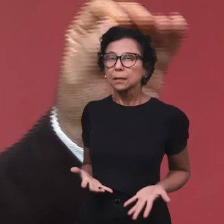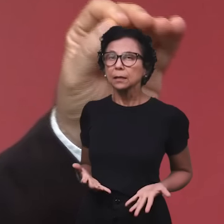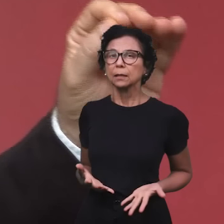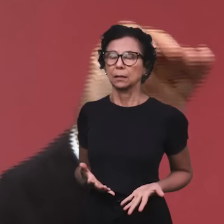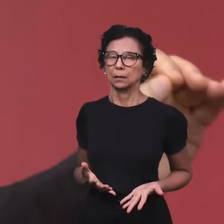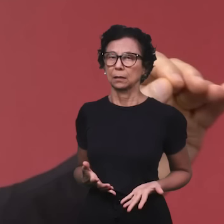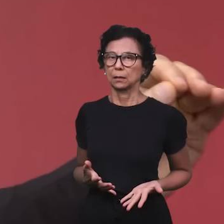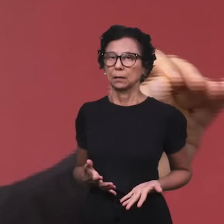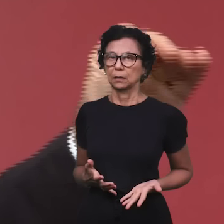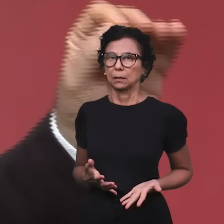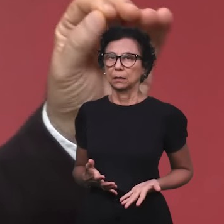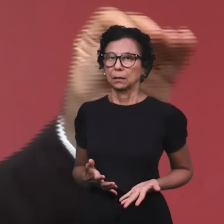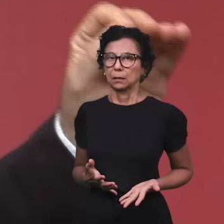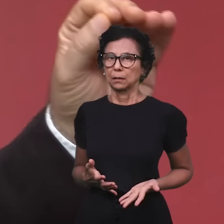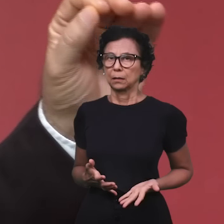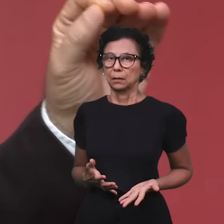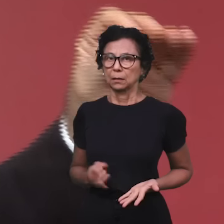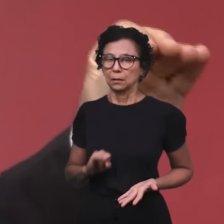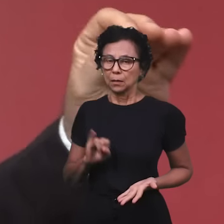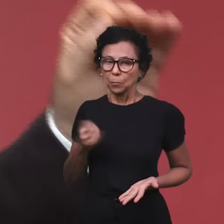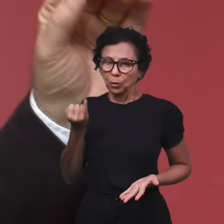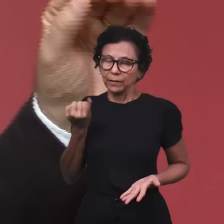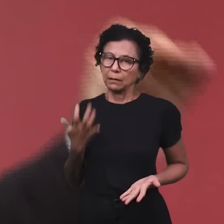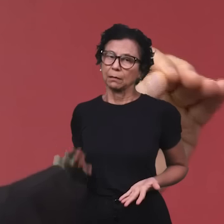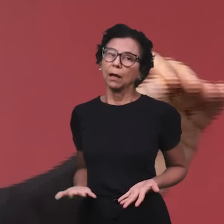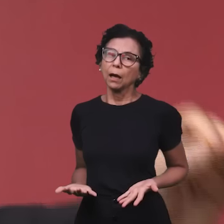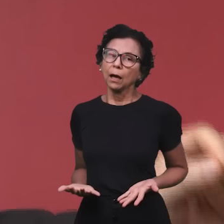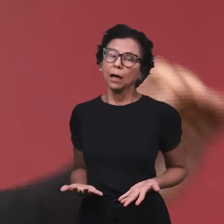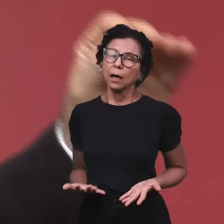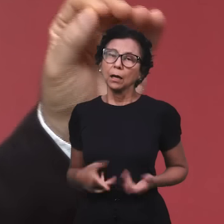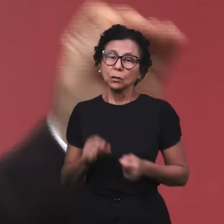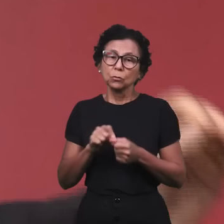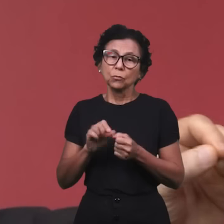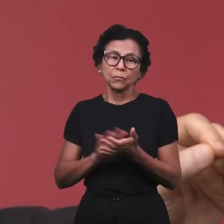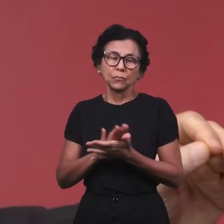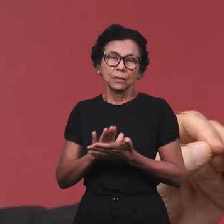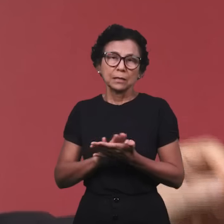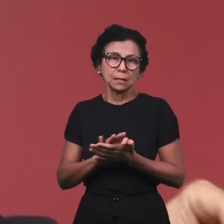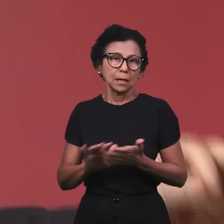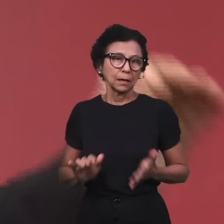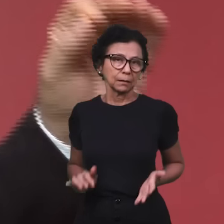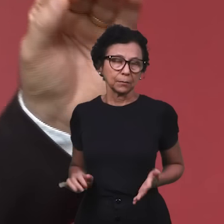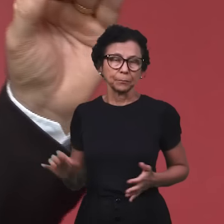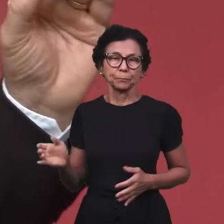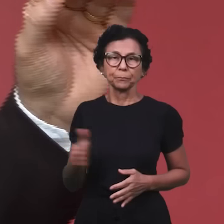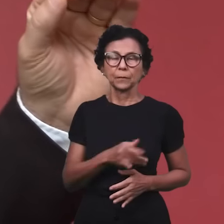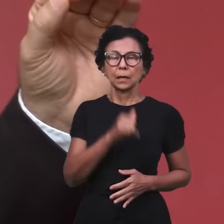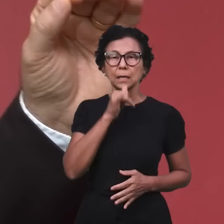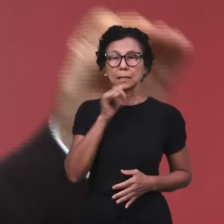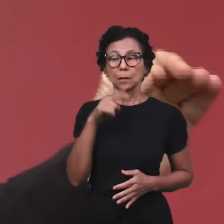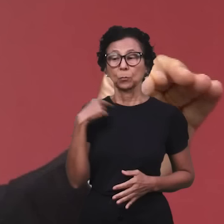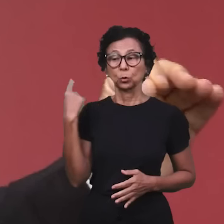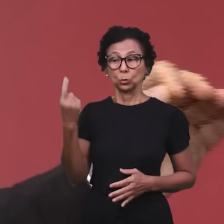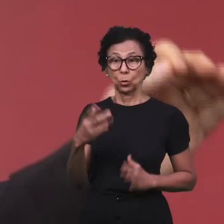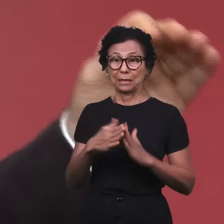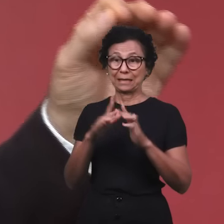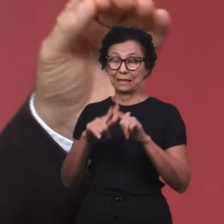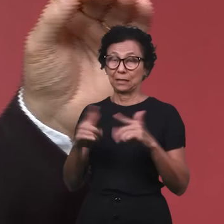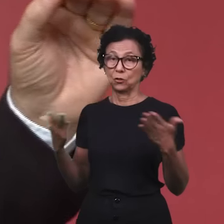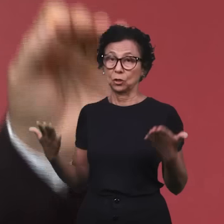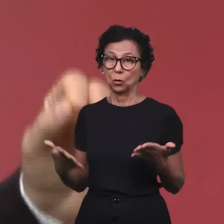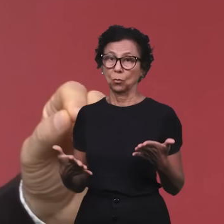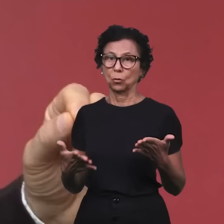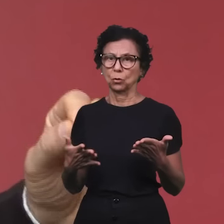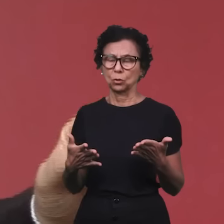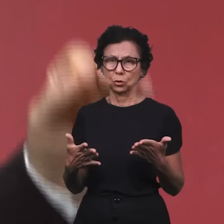coisa que ele não participou, ou seja, nós não participamos da cura de ninguém, nós não curamos ninguém, nós não temos poder para curar ninguém. O Senhor pode